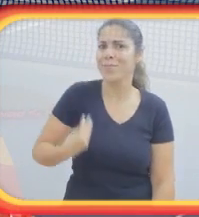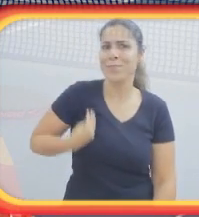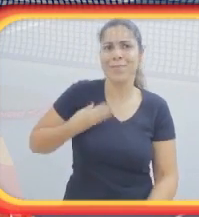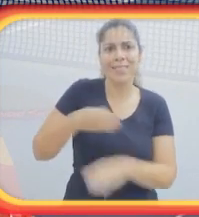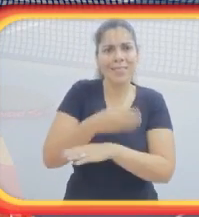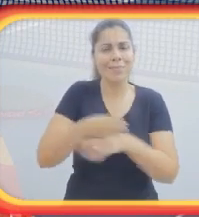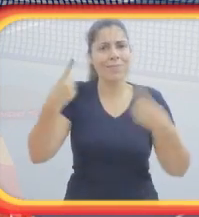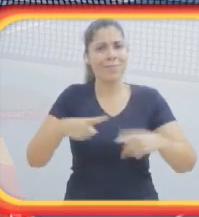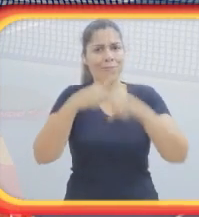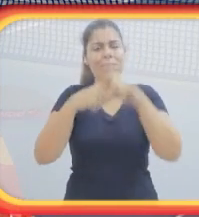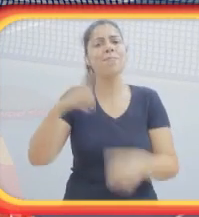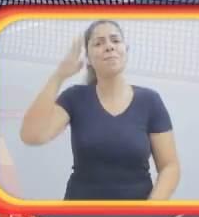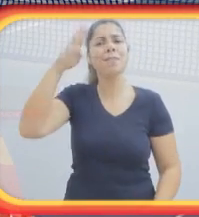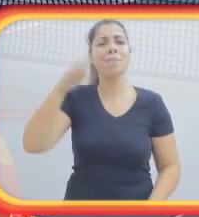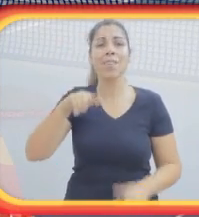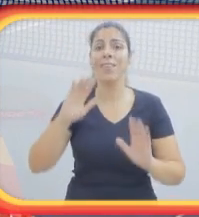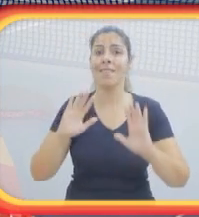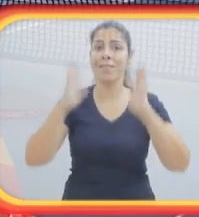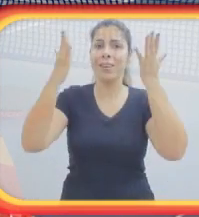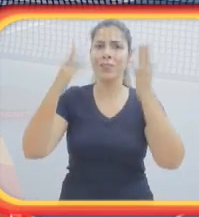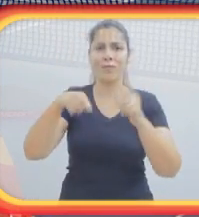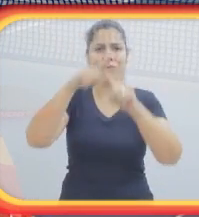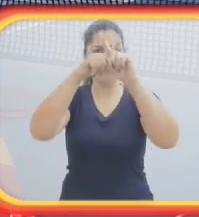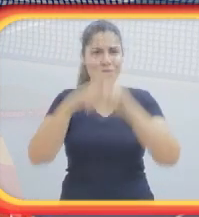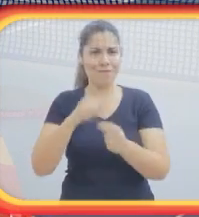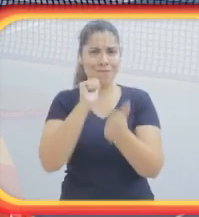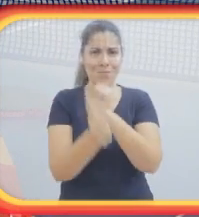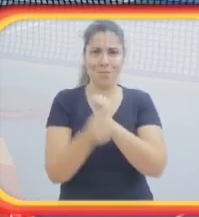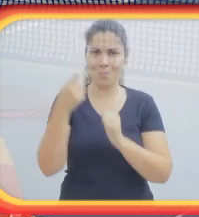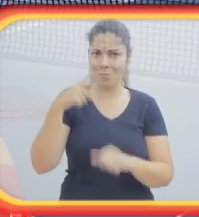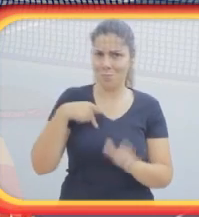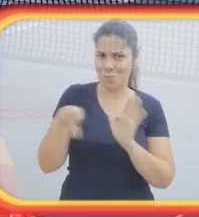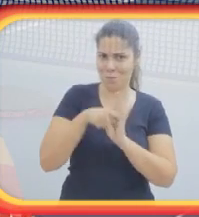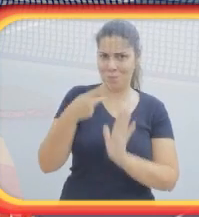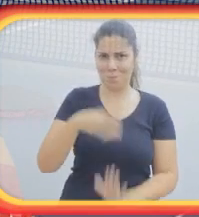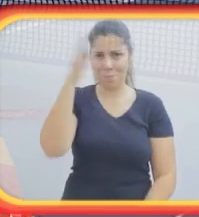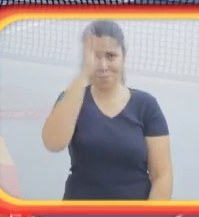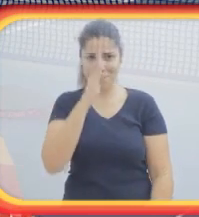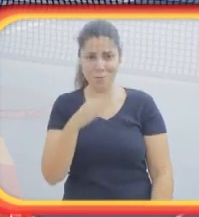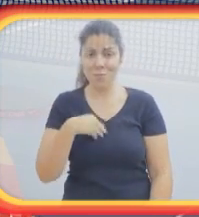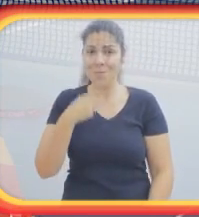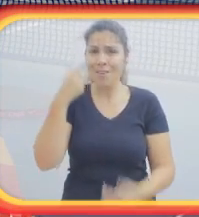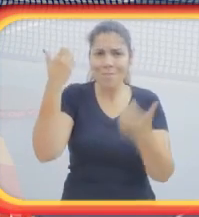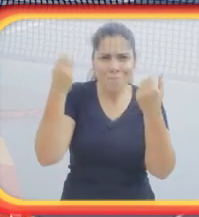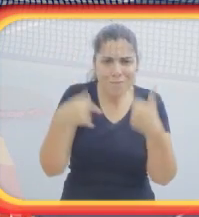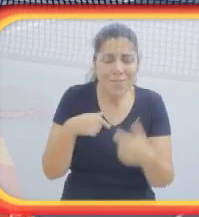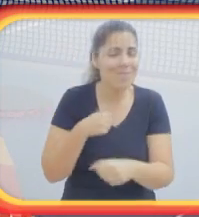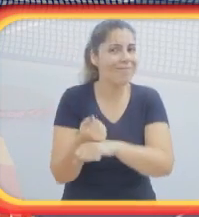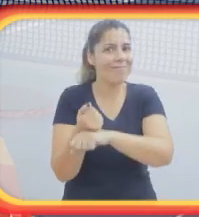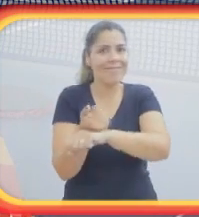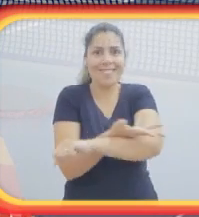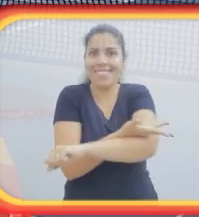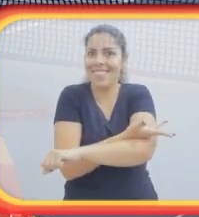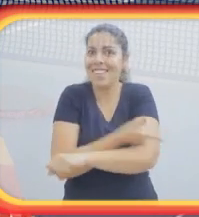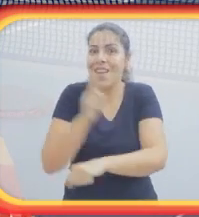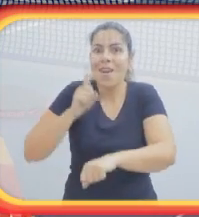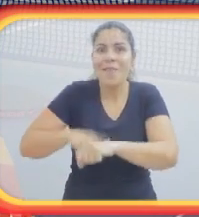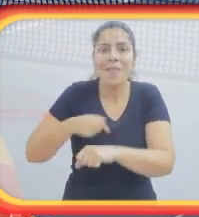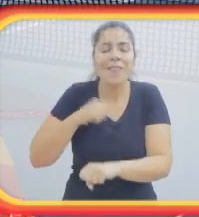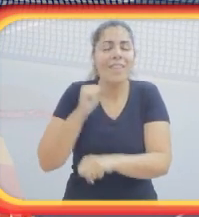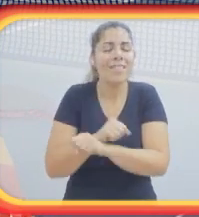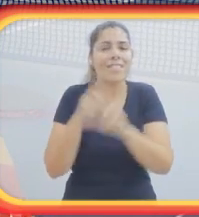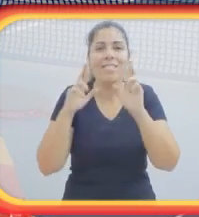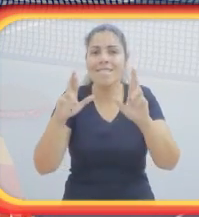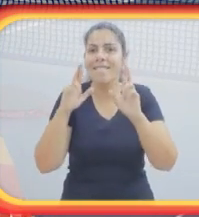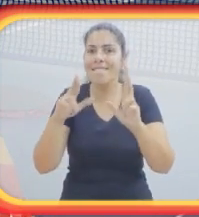de disputar o principal evento do esporte, né, no seu país, só de falar nisso eu já